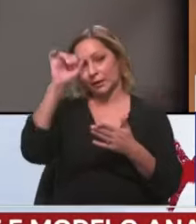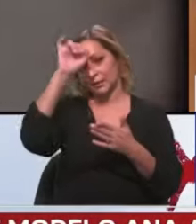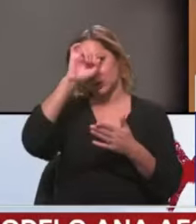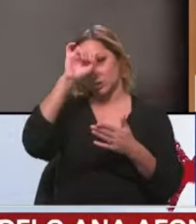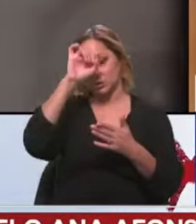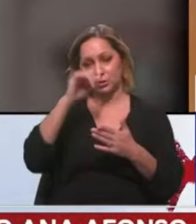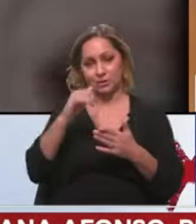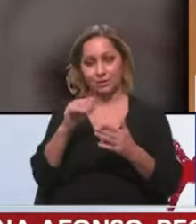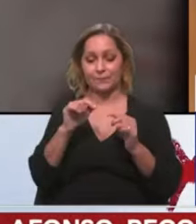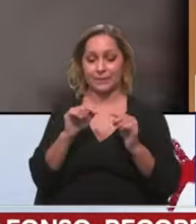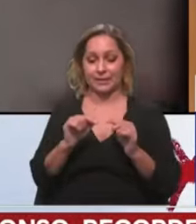portanto há aqui duas versões distintas